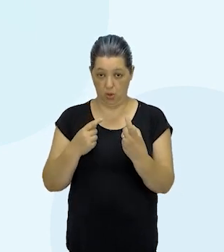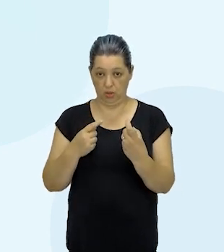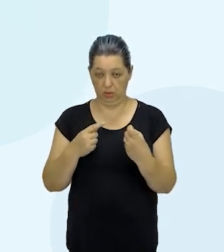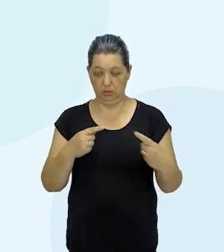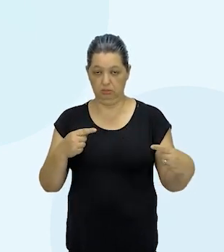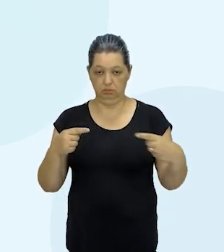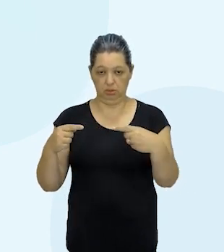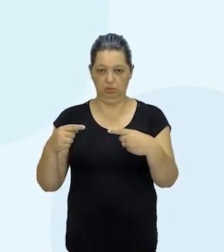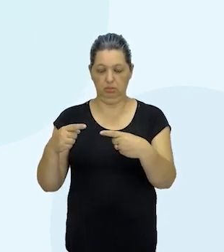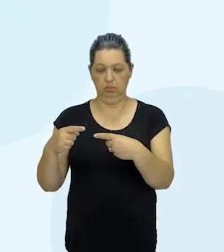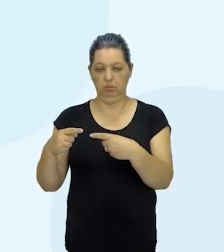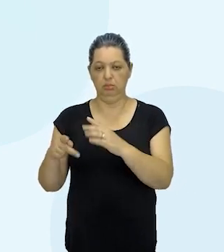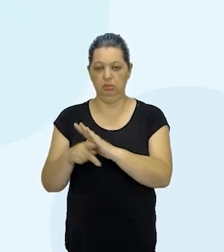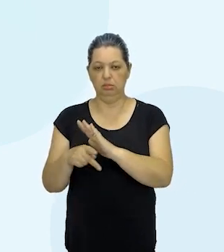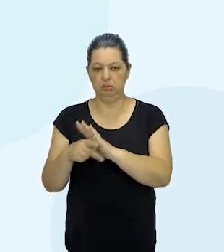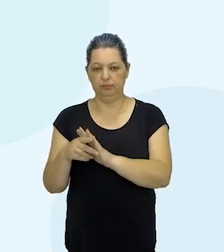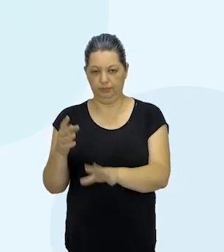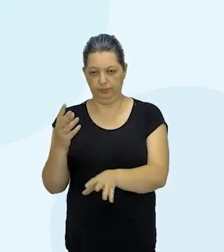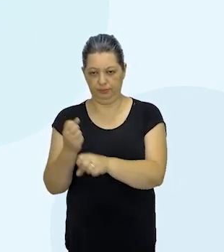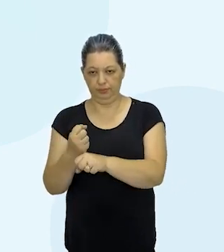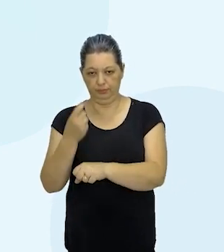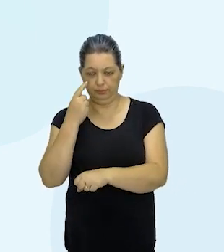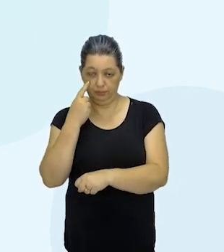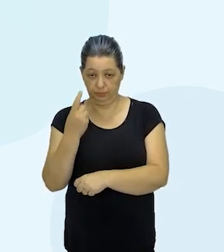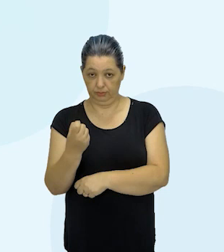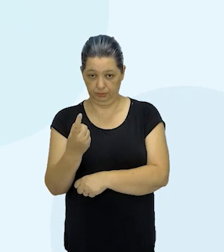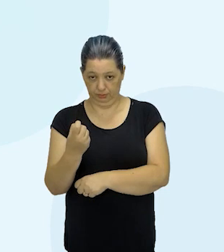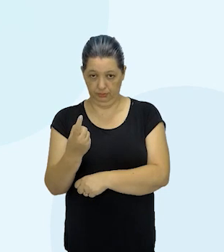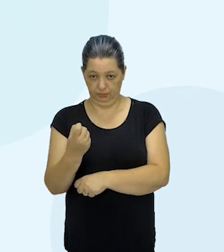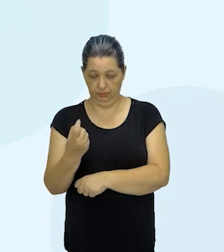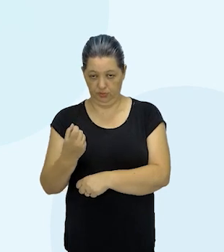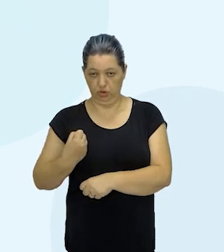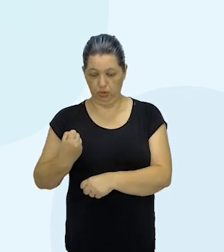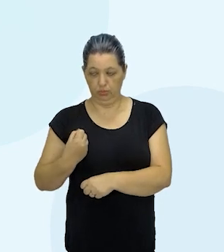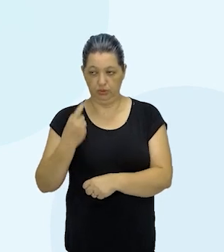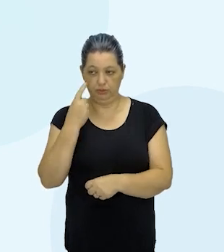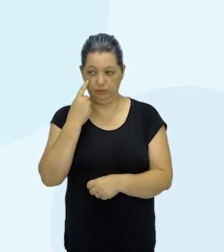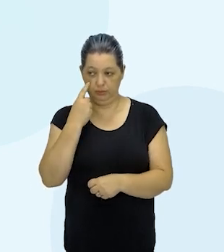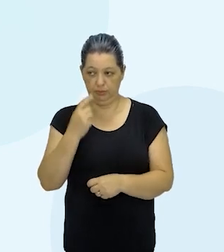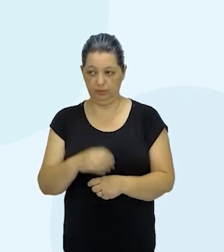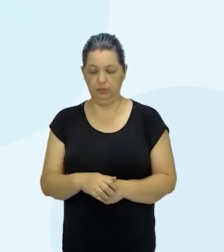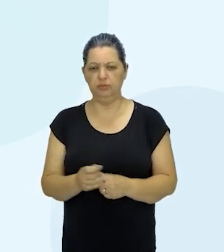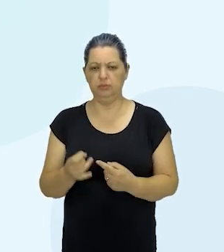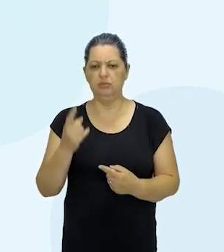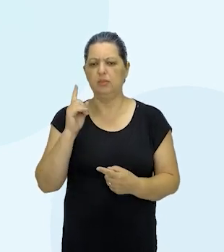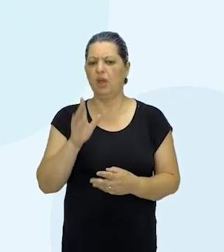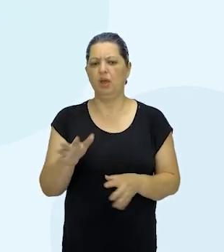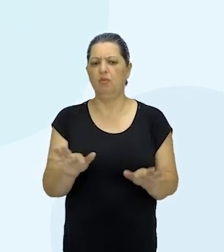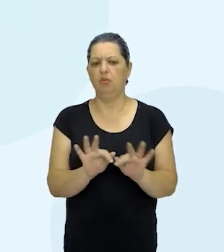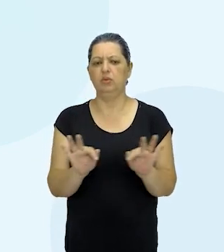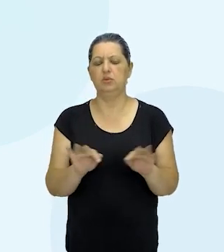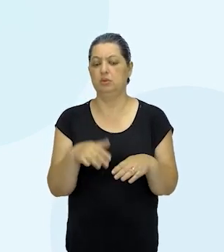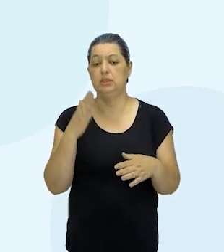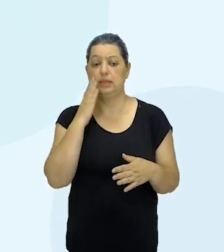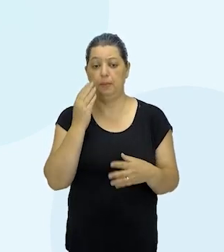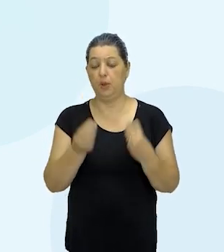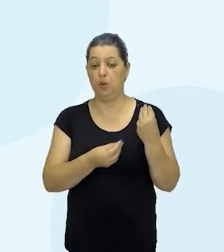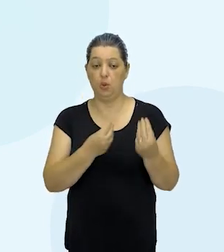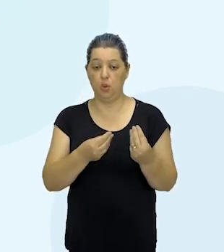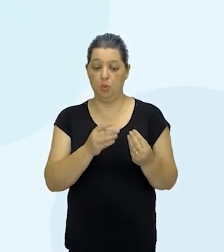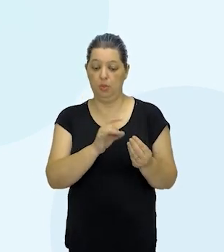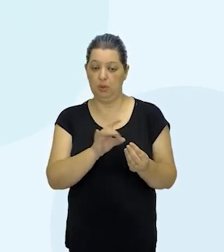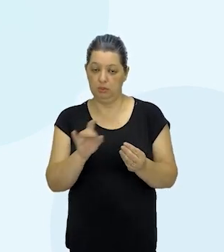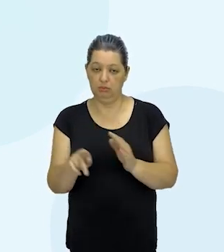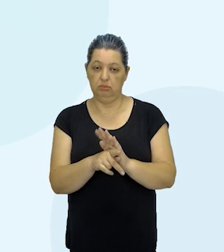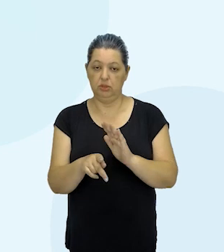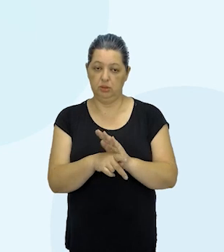seja, quando eu fiz a conta, eu encontrei um único valor. E para a gente poder saber se é função, eu tenho que verificar isso, se para cada valor